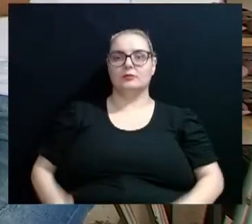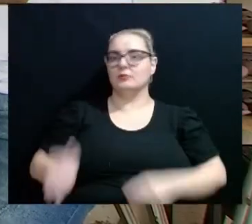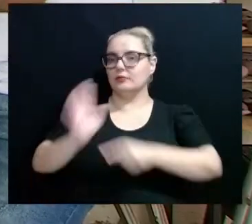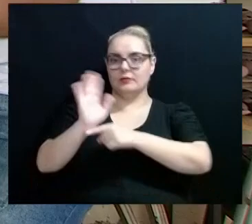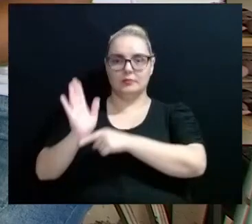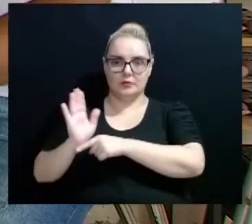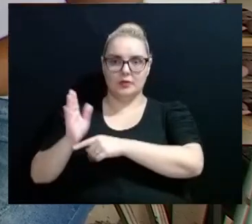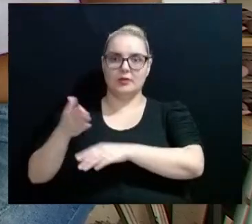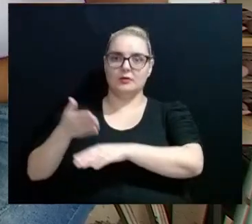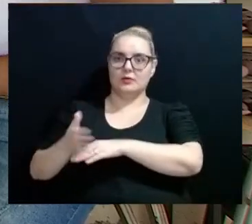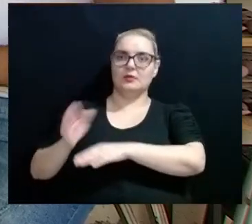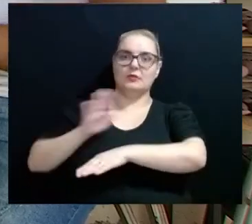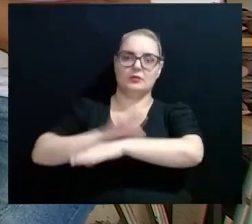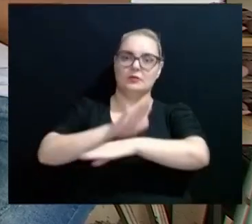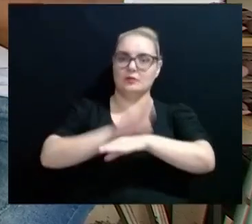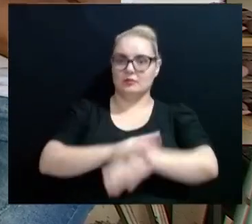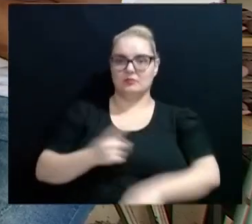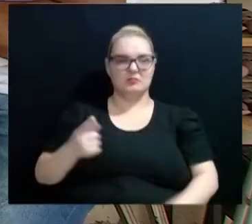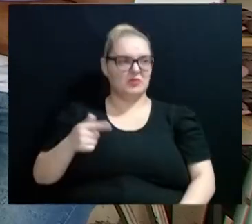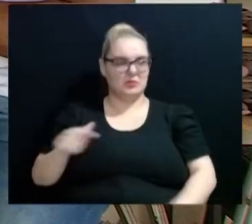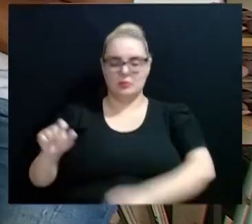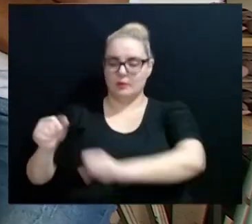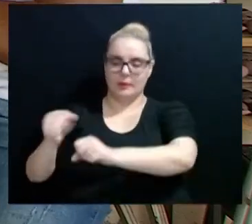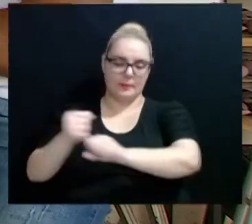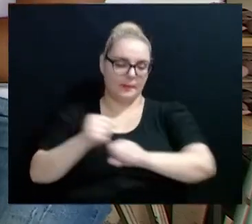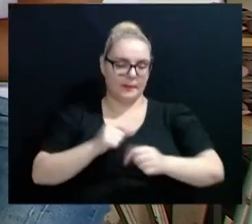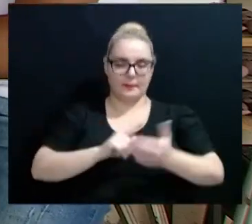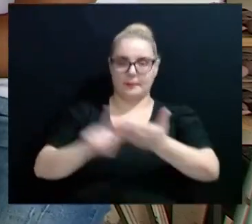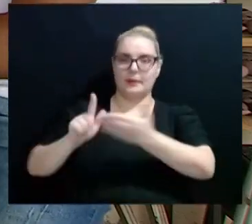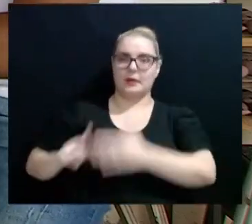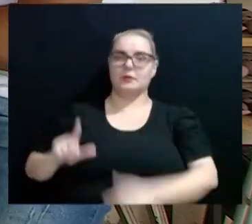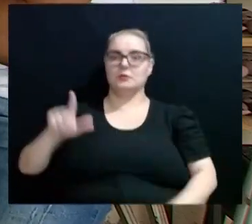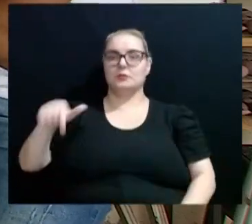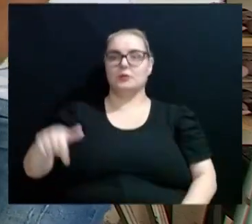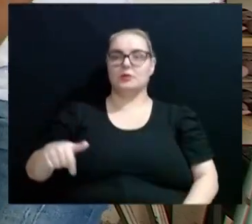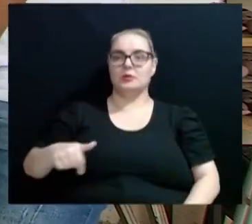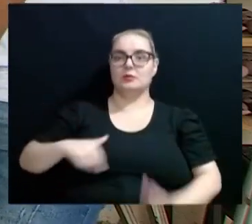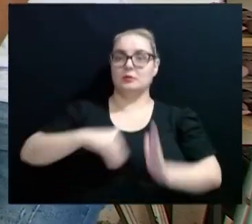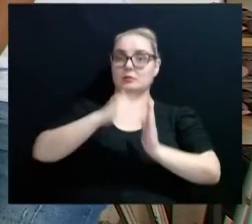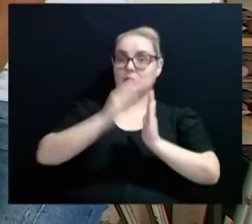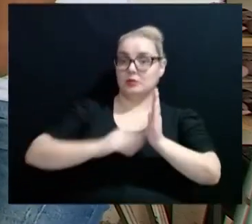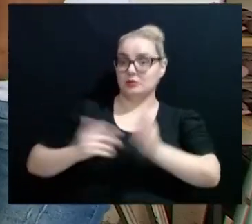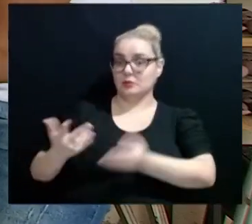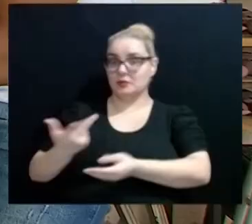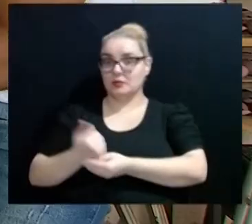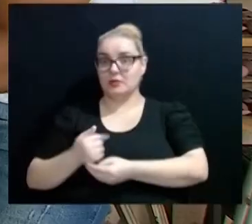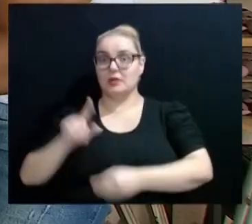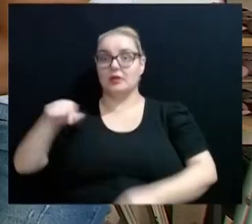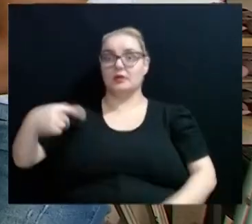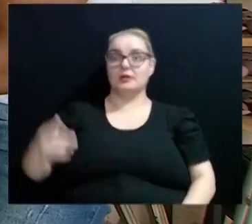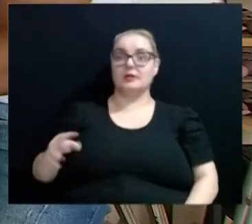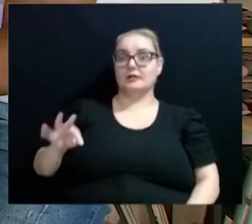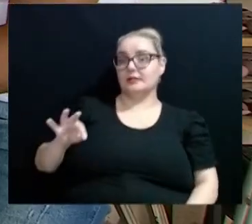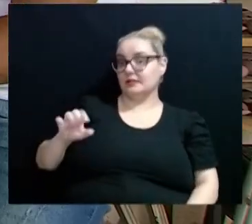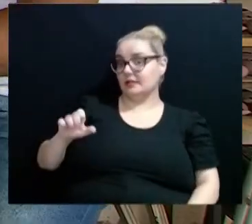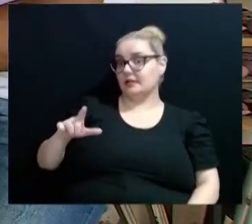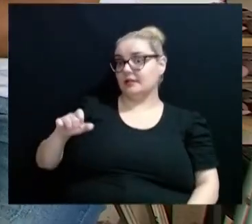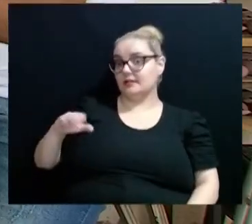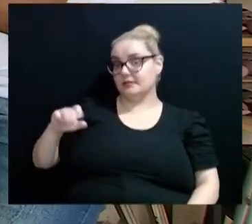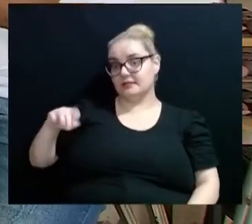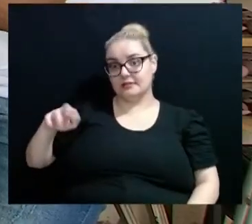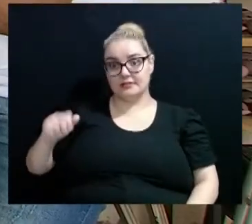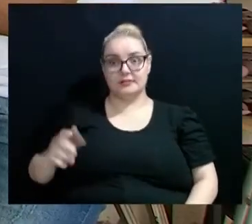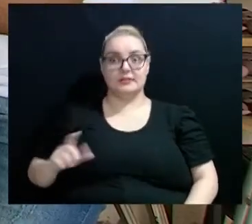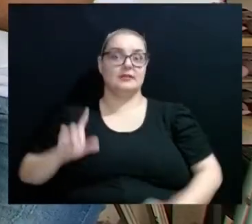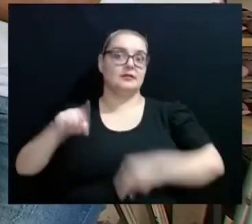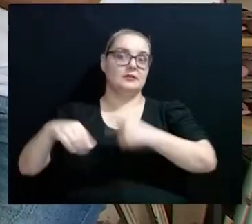portfólio. Uau! Vamos aqui, vai pintura arte. Então, no mesmo filme, eu entrei como ajudante, foi uma semana varrendo estúdio. Aí daqui a pouco eu